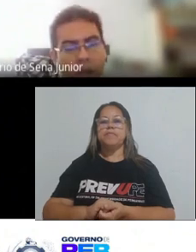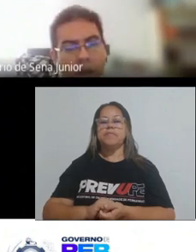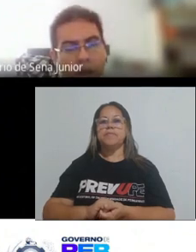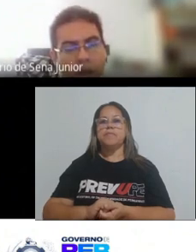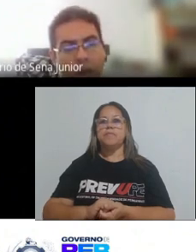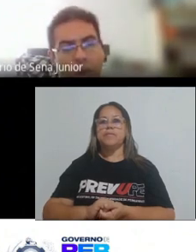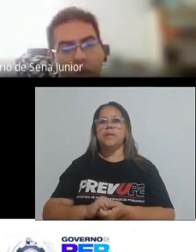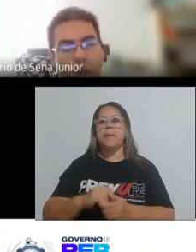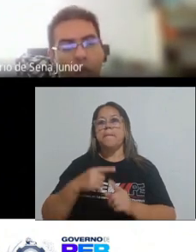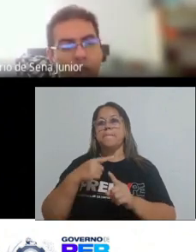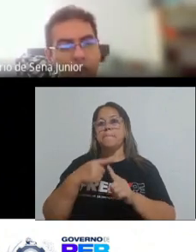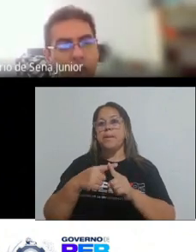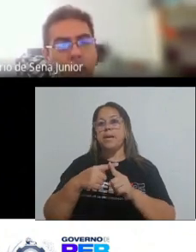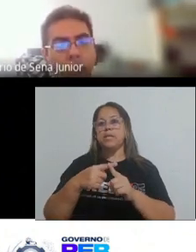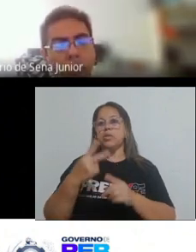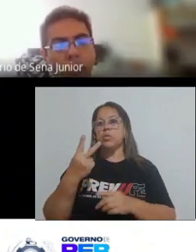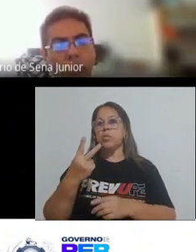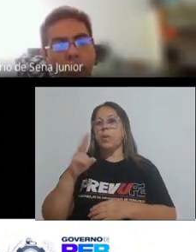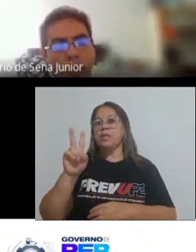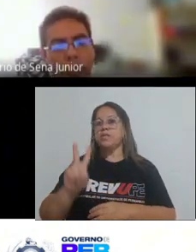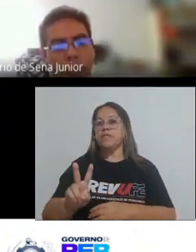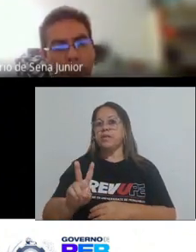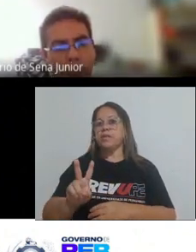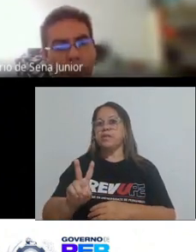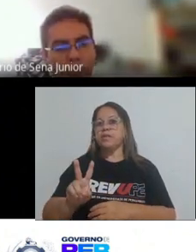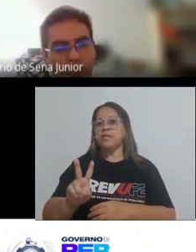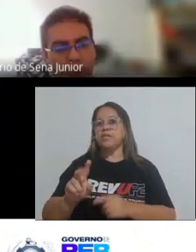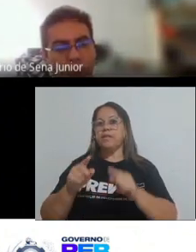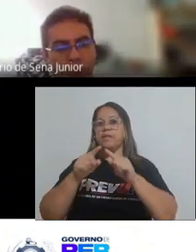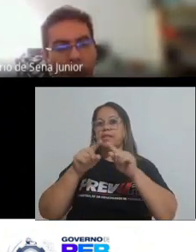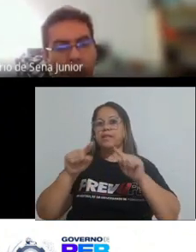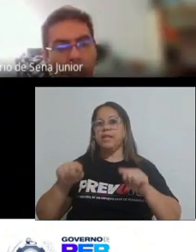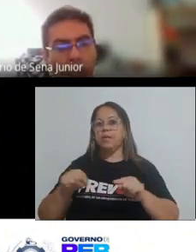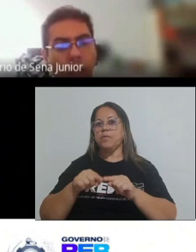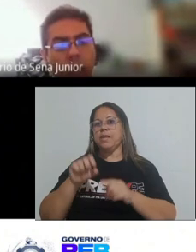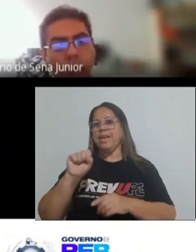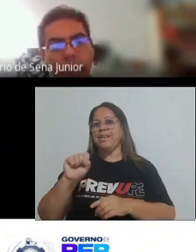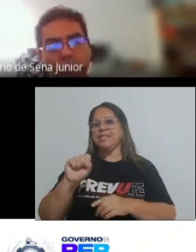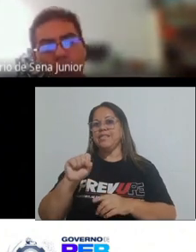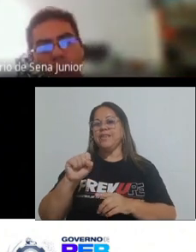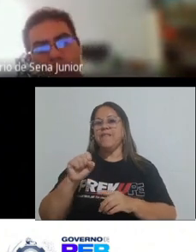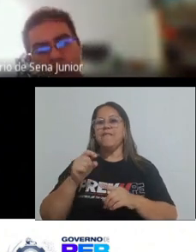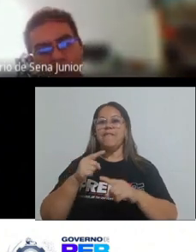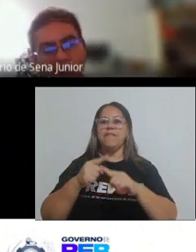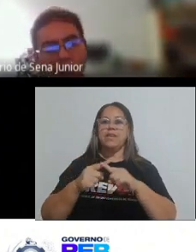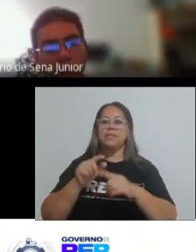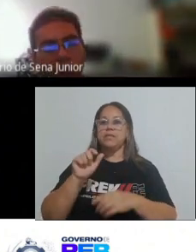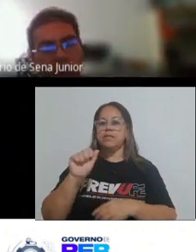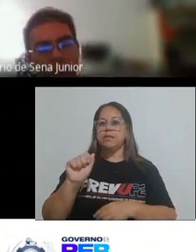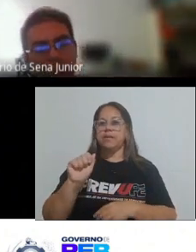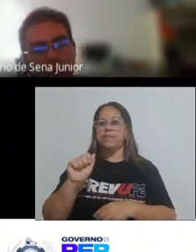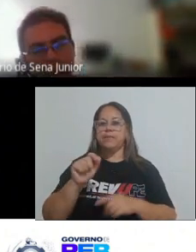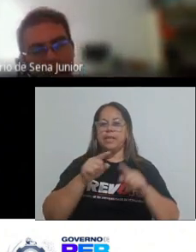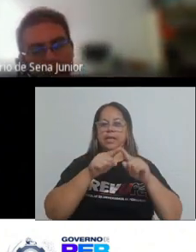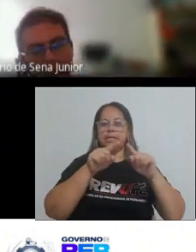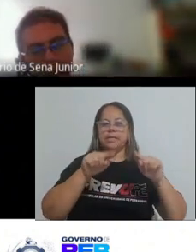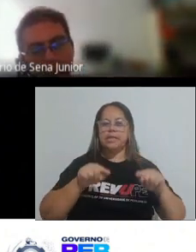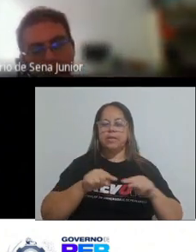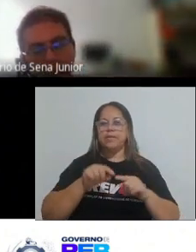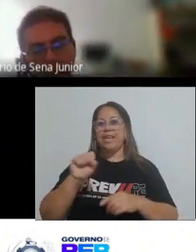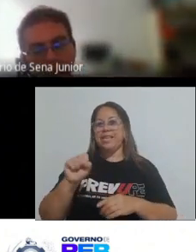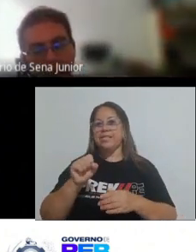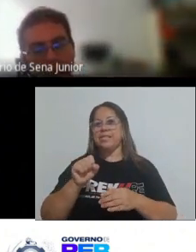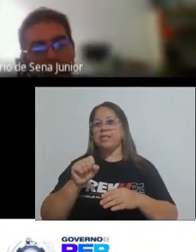mais 2 vezes delta S vezes A. Então, esse delta S que é o espaço